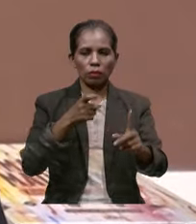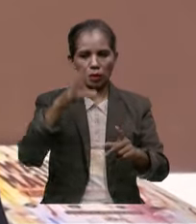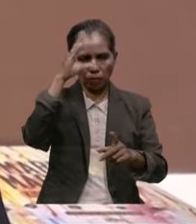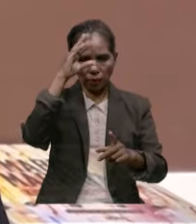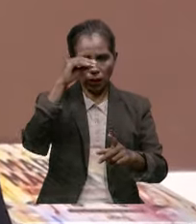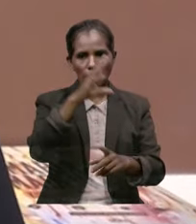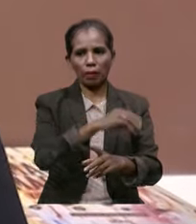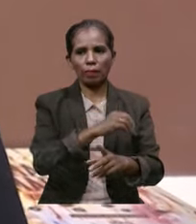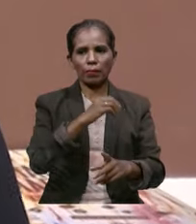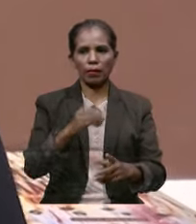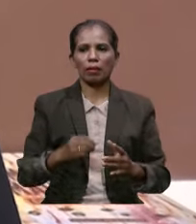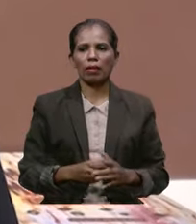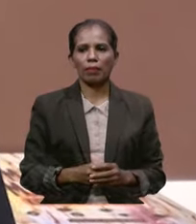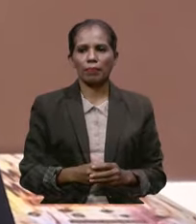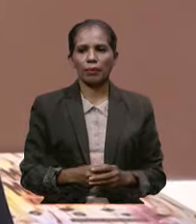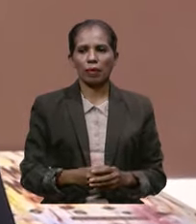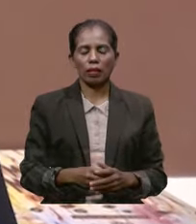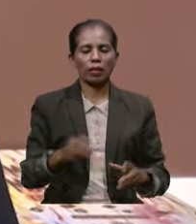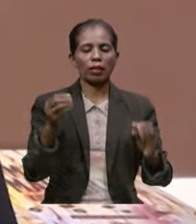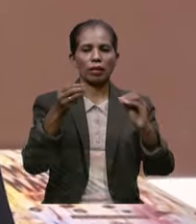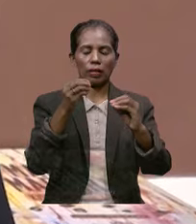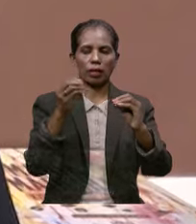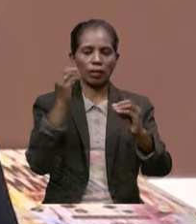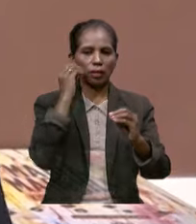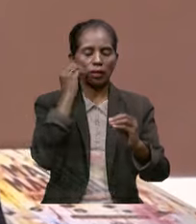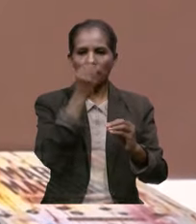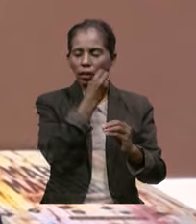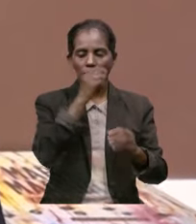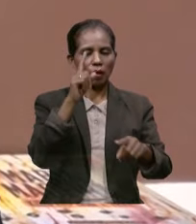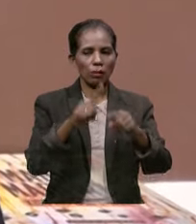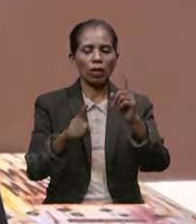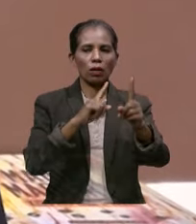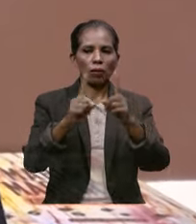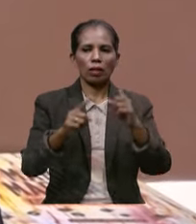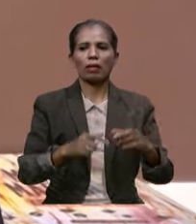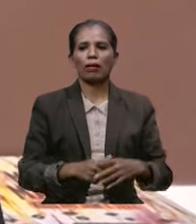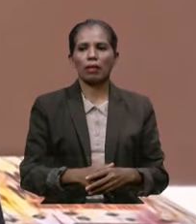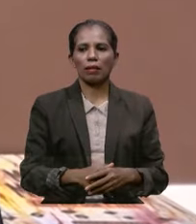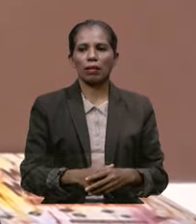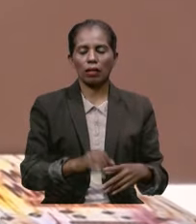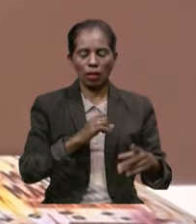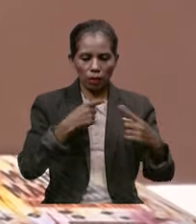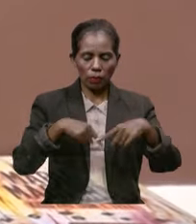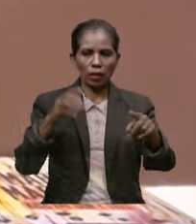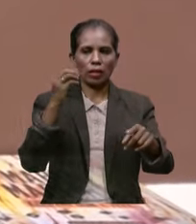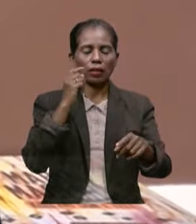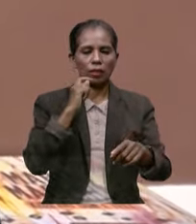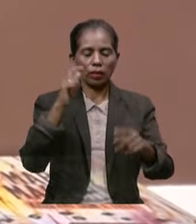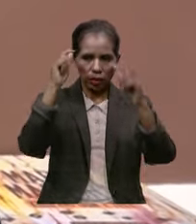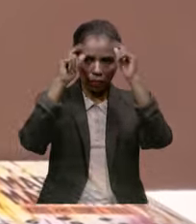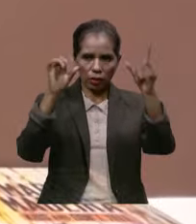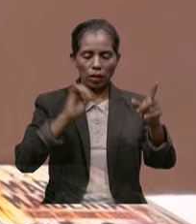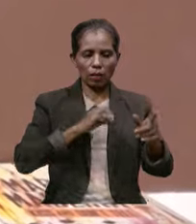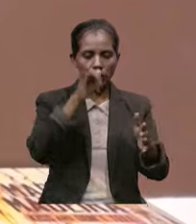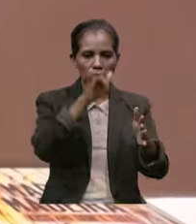hotu. E rei no la bele colia instalação nebe ao halo quando ba quando a fila ba Timor ao hele ia quarto